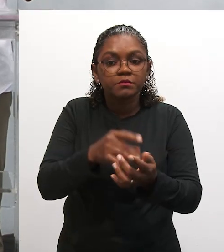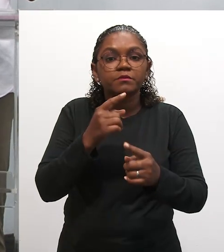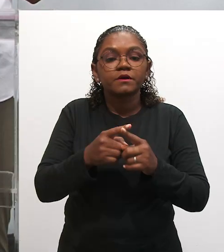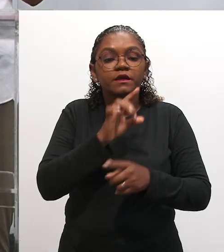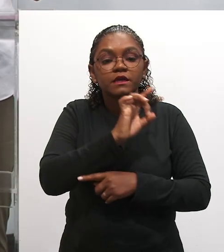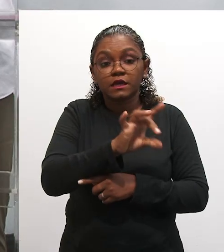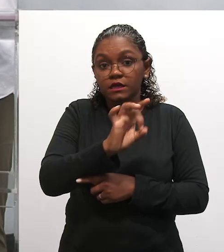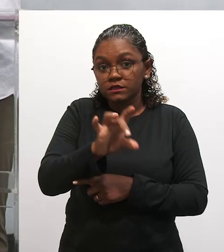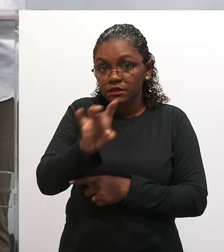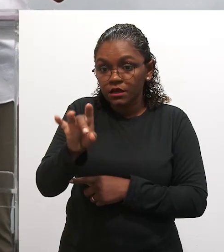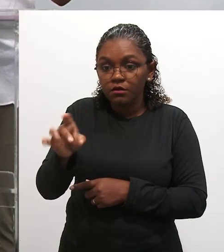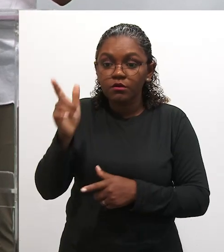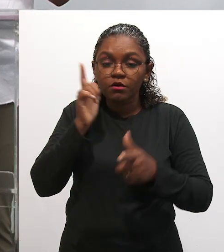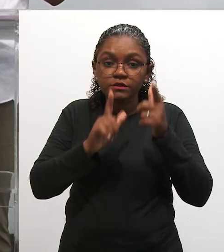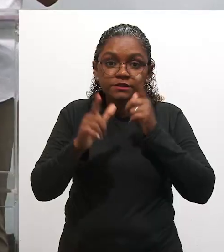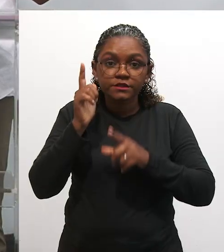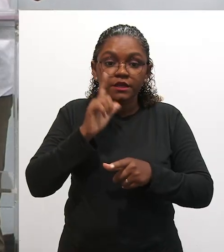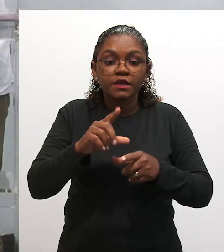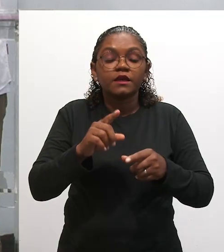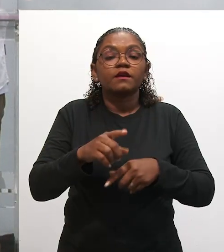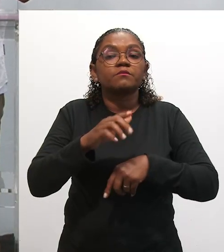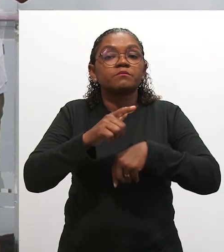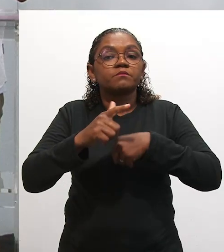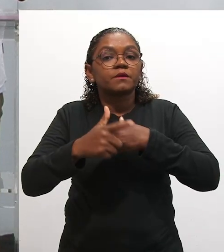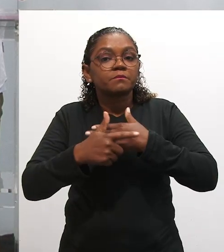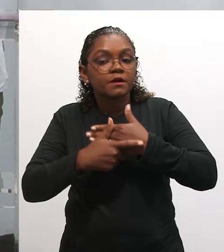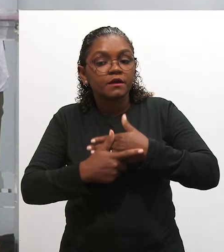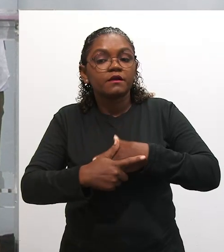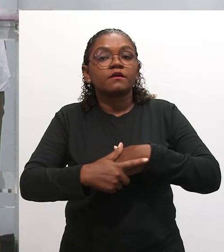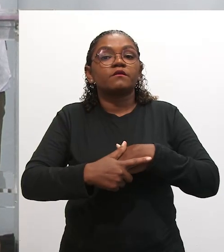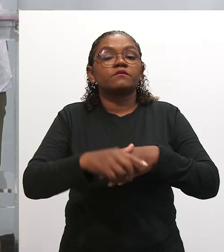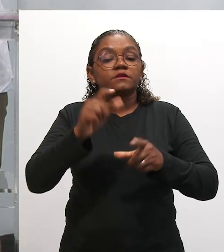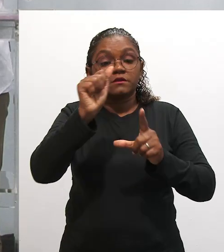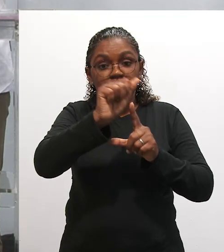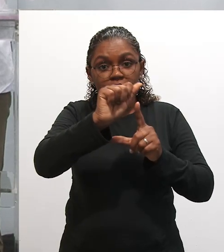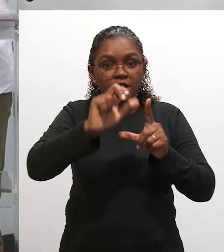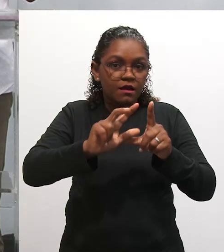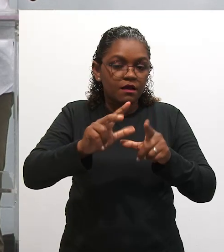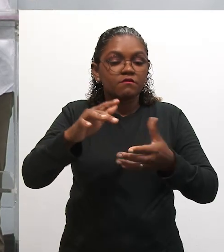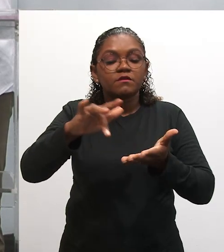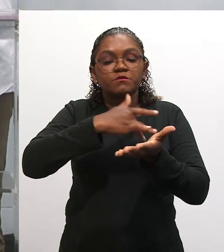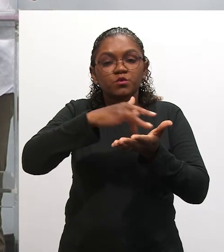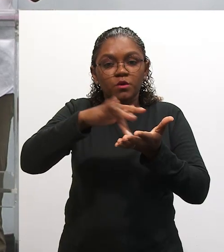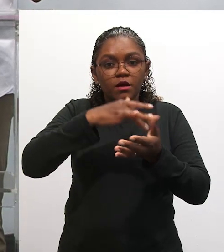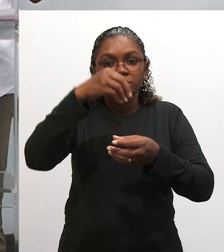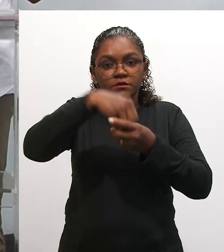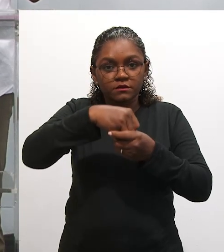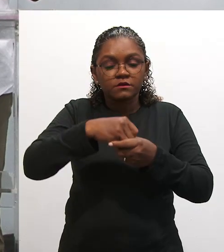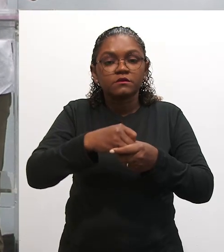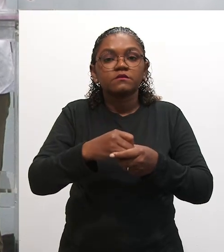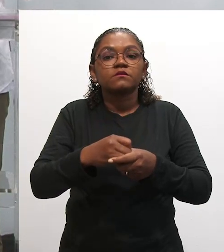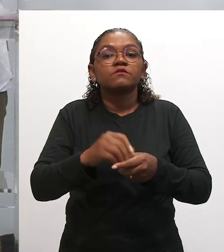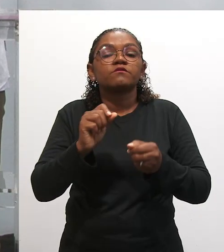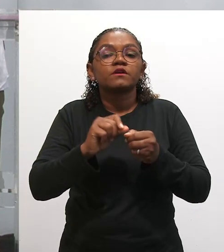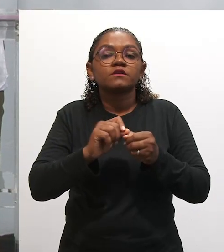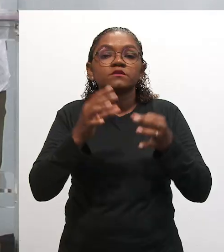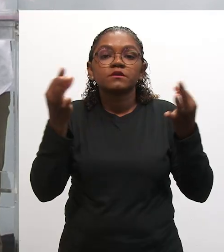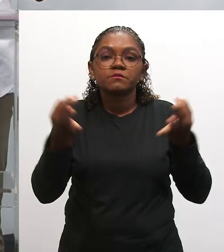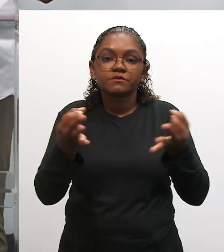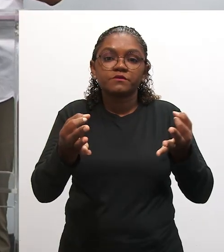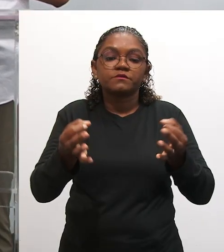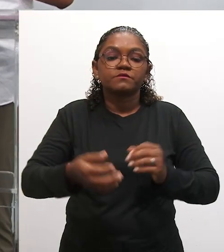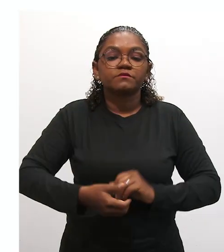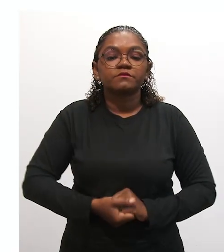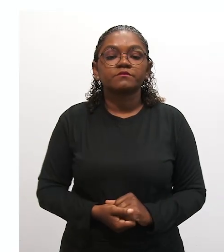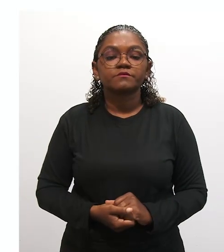com que cada um dentro da sua rede, dentro do mundo virtual, tenha a sua tarefa de maneira cada vez mais